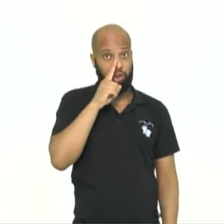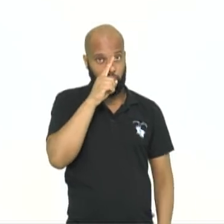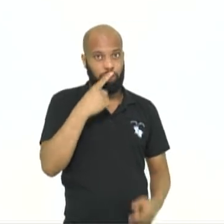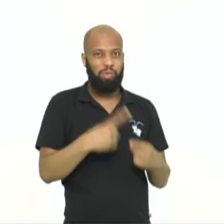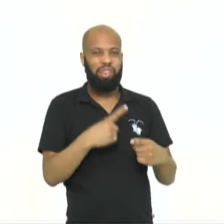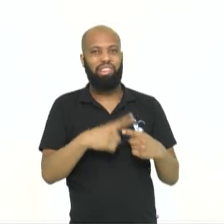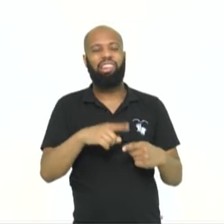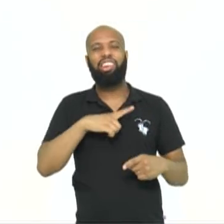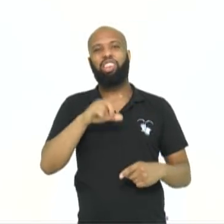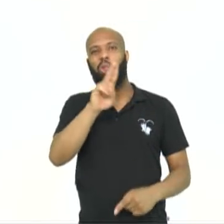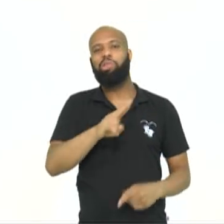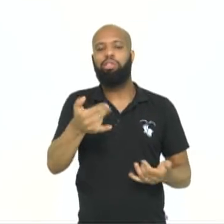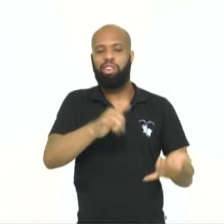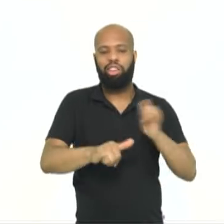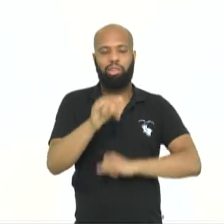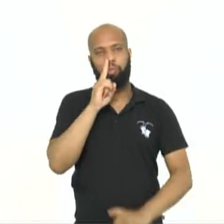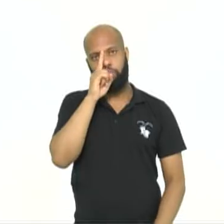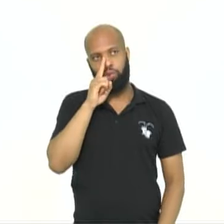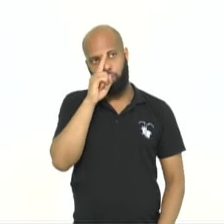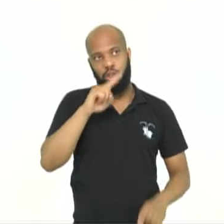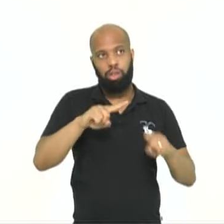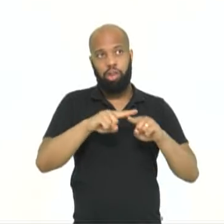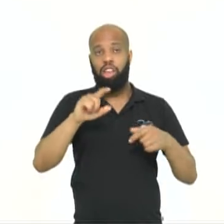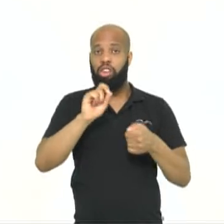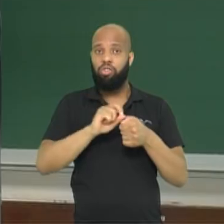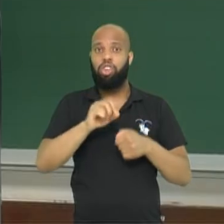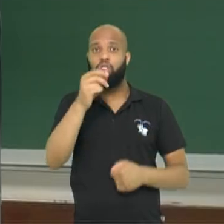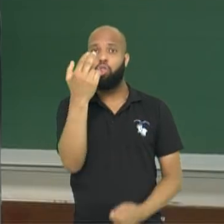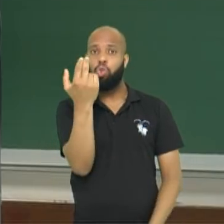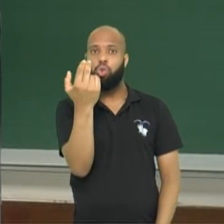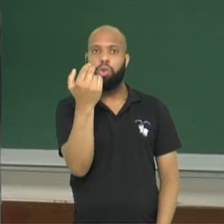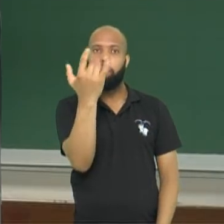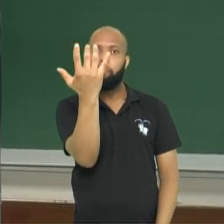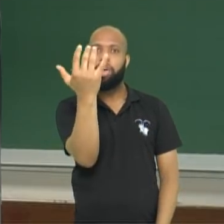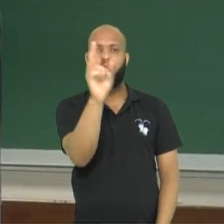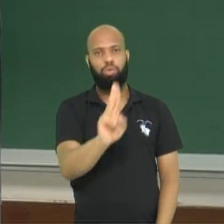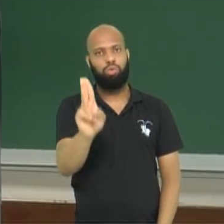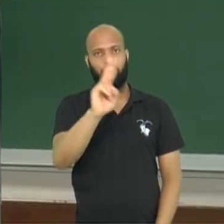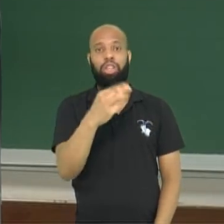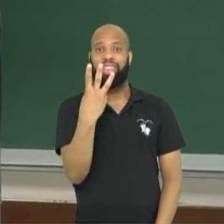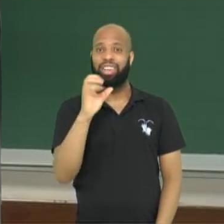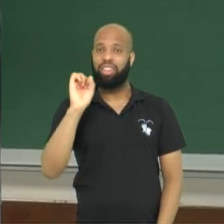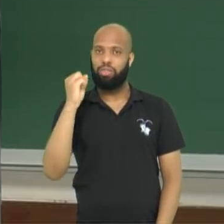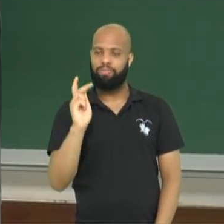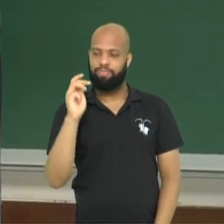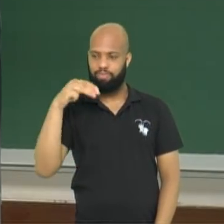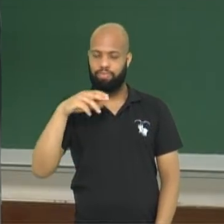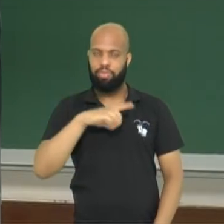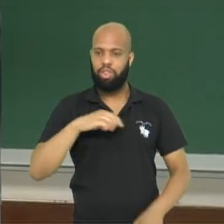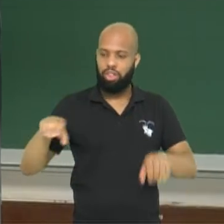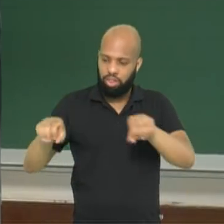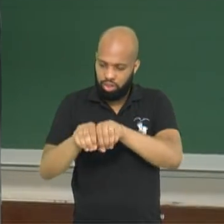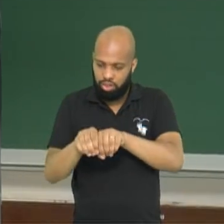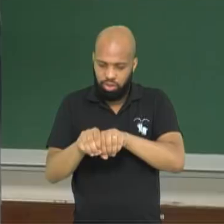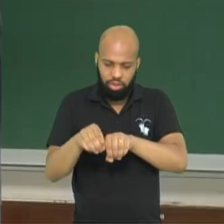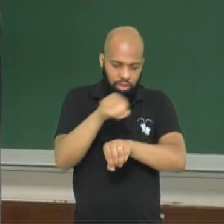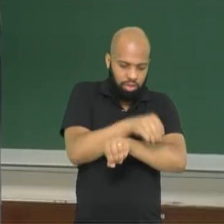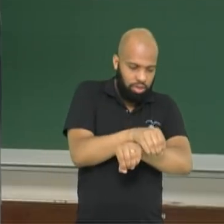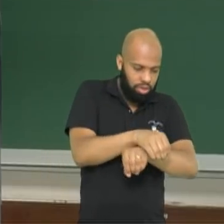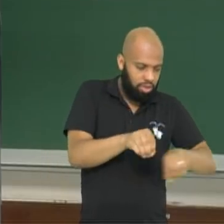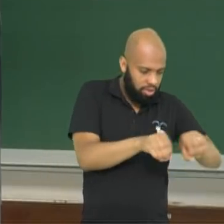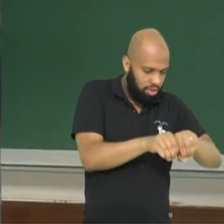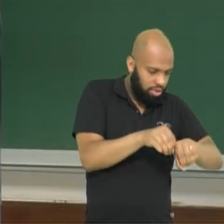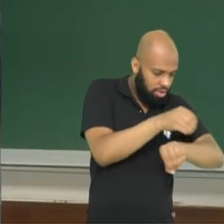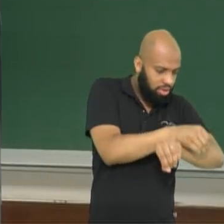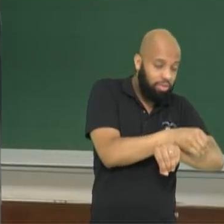chumbo e fazendo essa solda, mas foi feita manualmente, os 38 quilômetros, um tubo ligado no outro até chegar aqui na